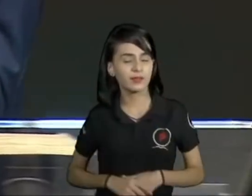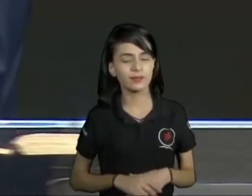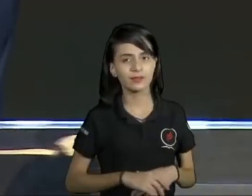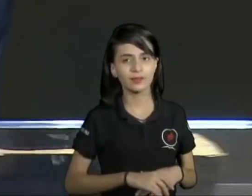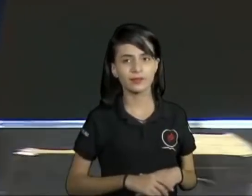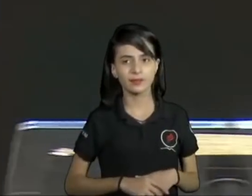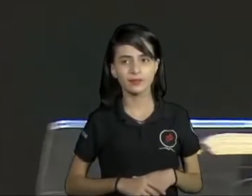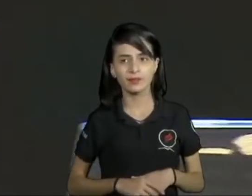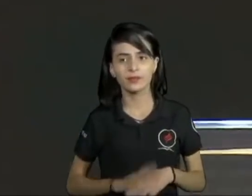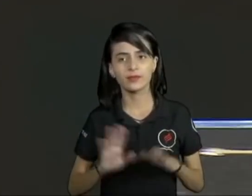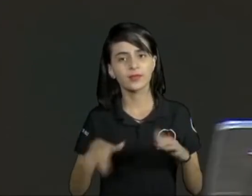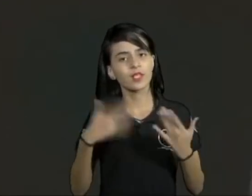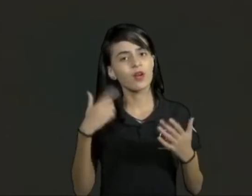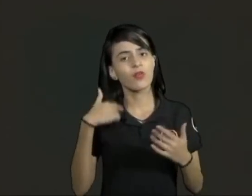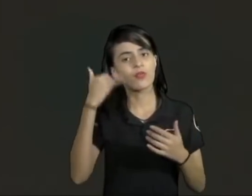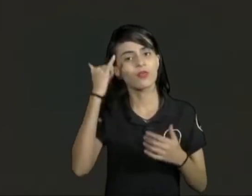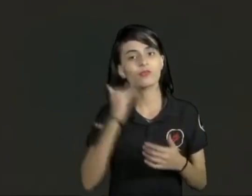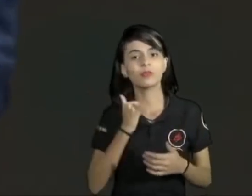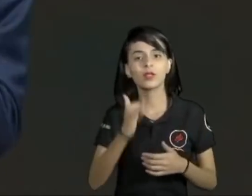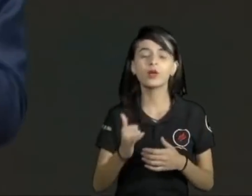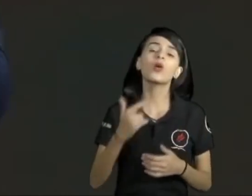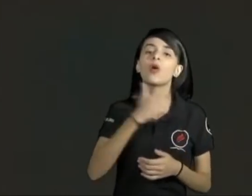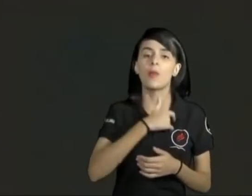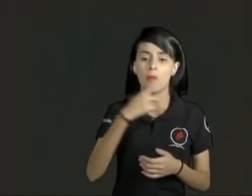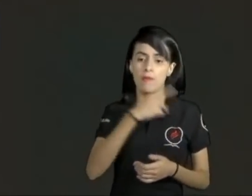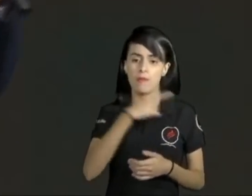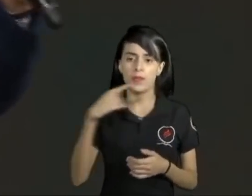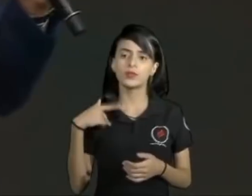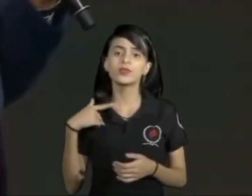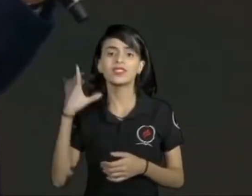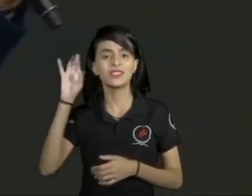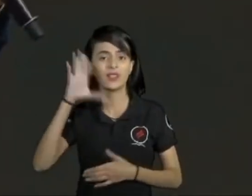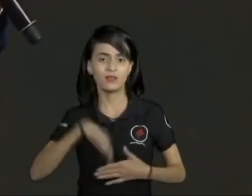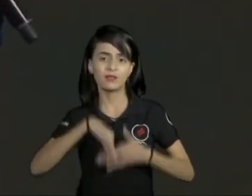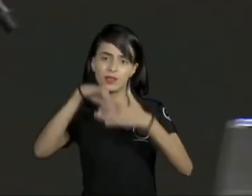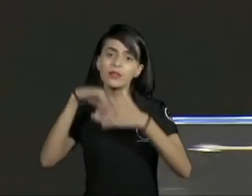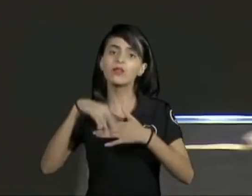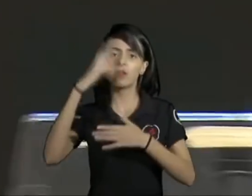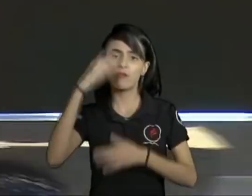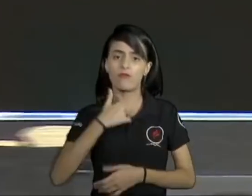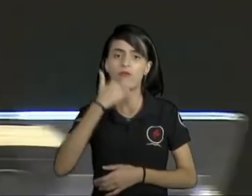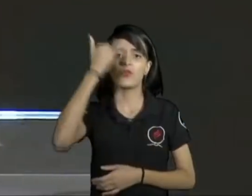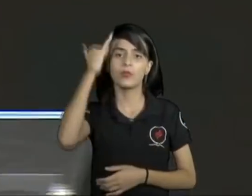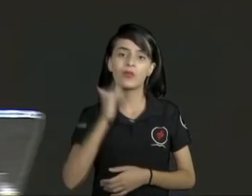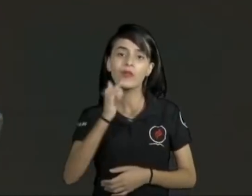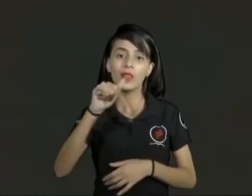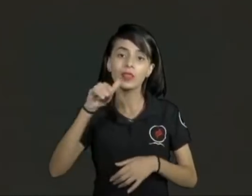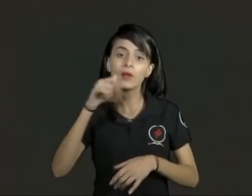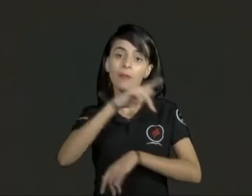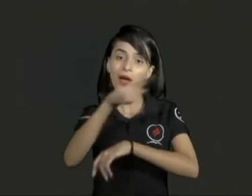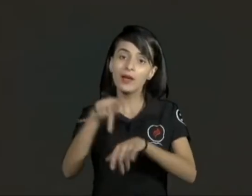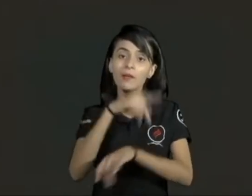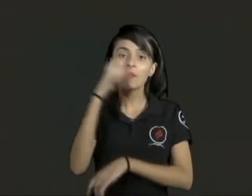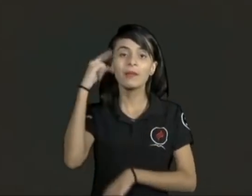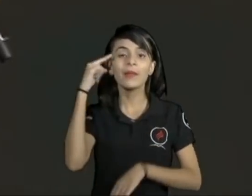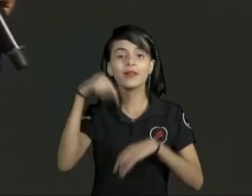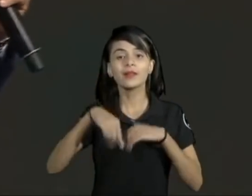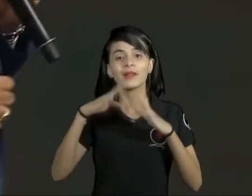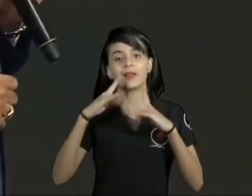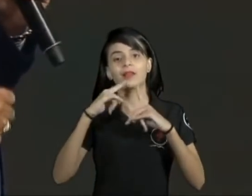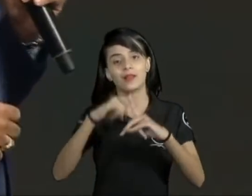história então eu vou liberar aqui com o seu pastor tem que se Deus me levantou como uma voz Profética nesse país imagina na igreja que eu sou